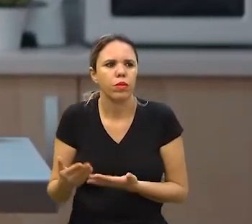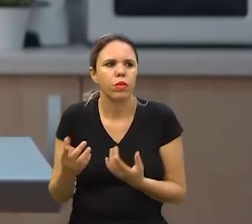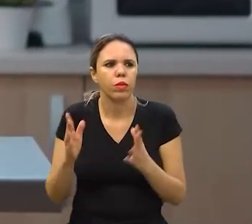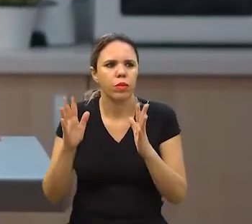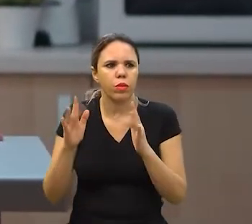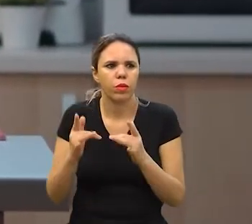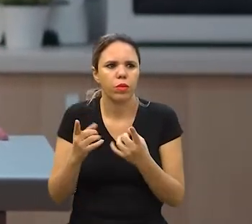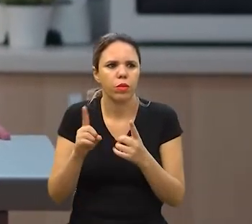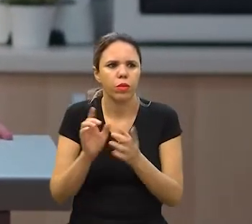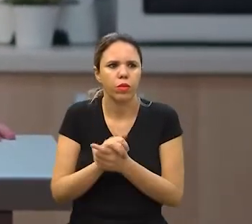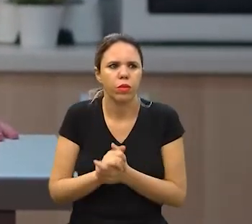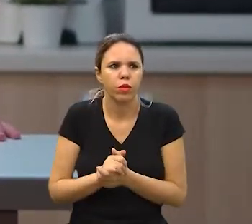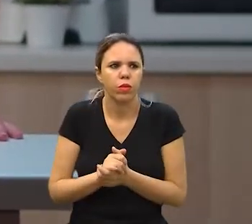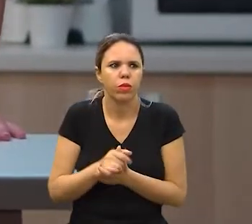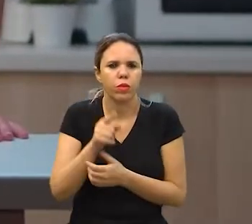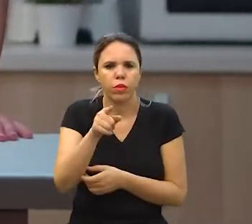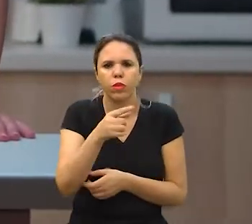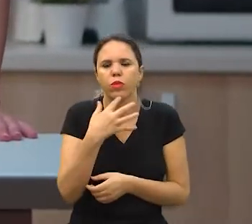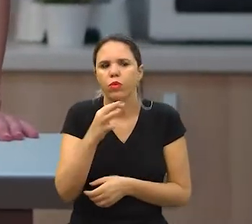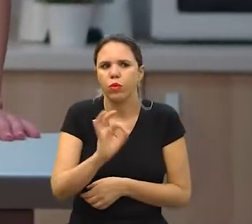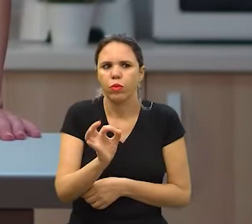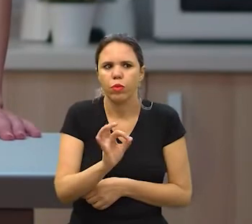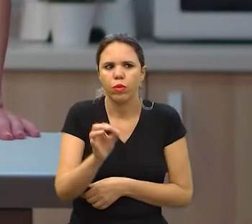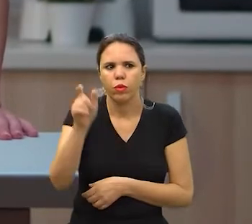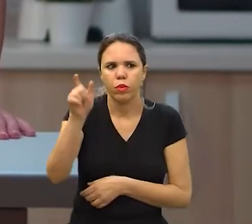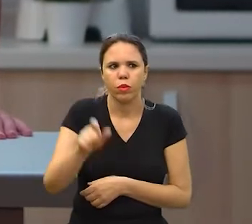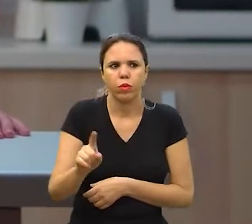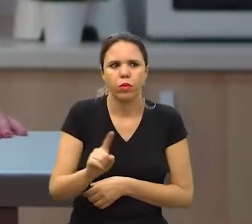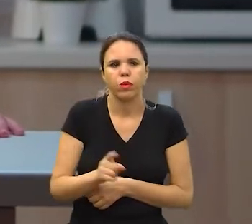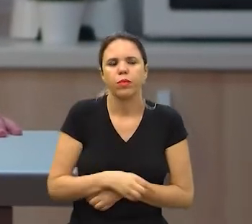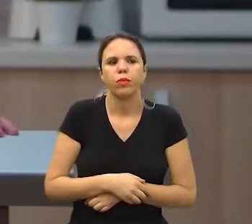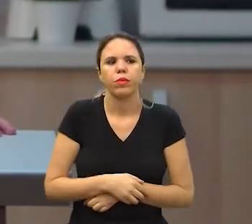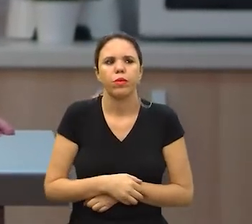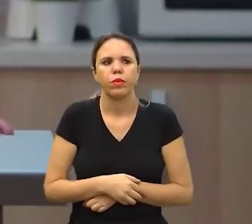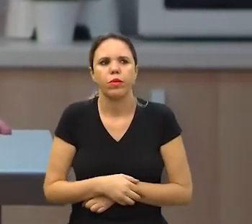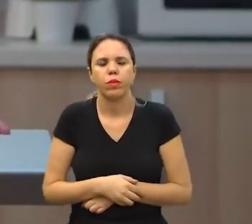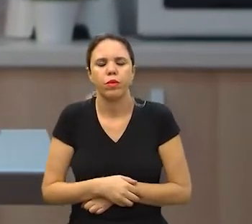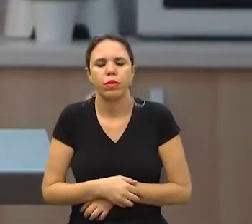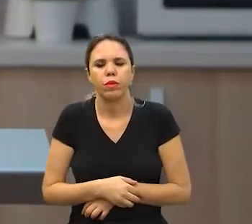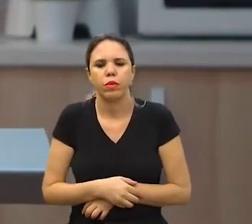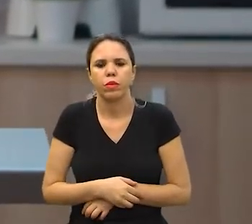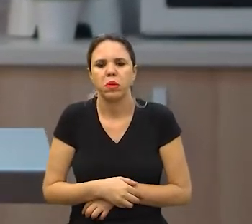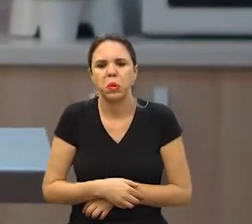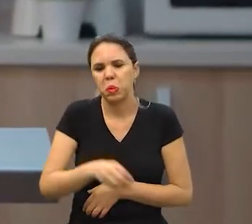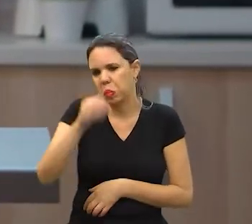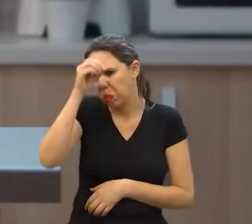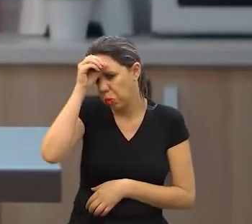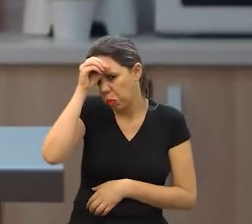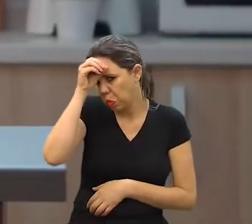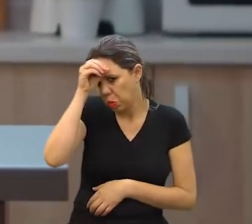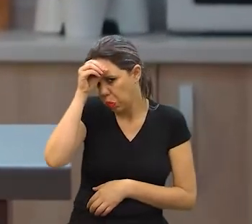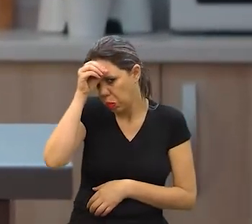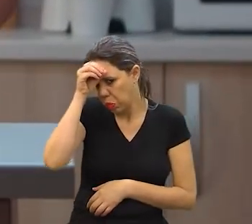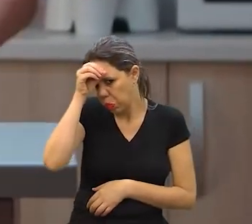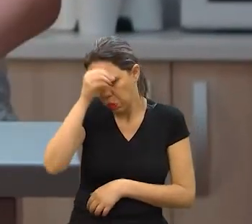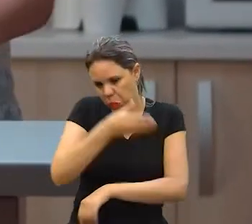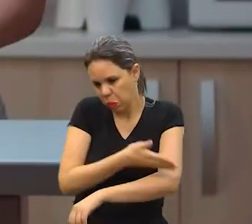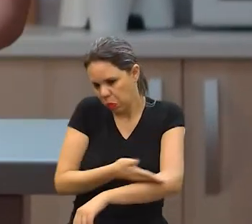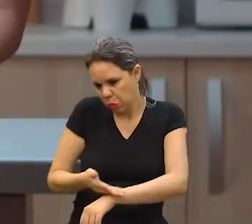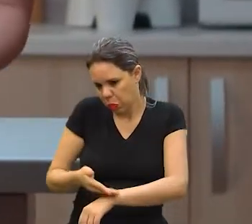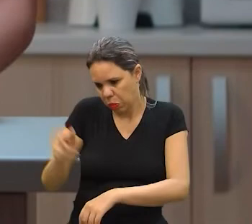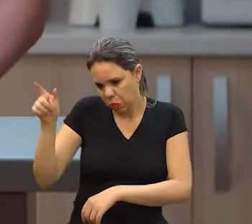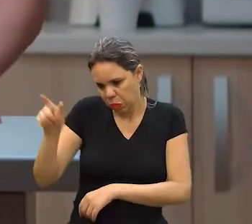início do relacionamento, quando você não conhece a outra pessoa, quando você não sabe os